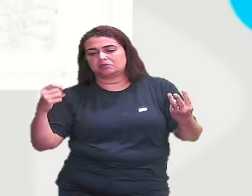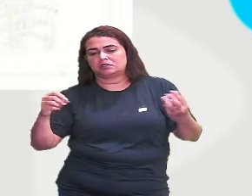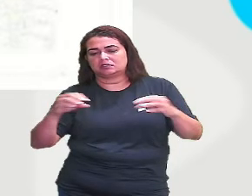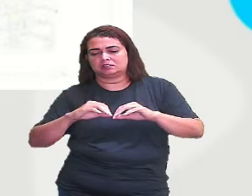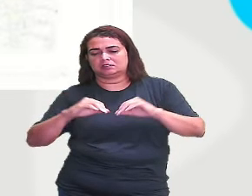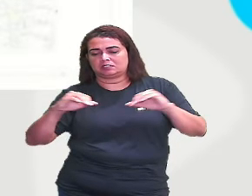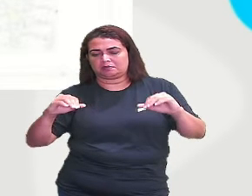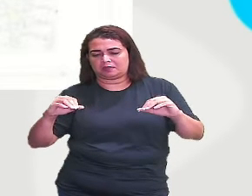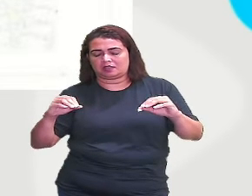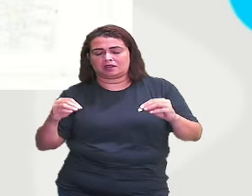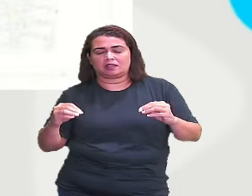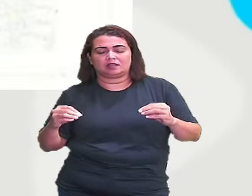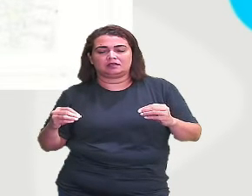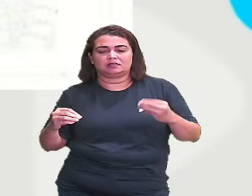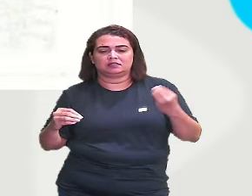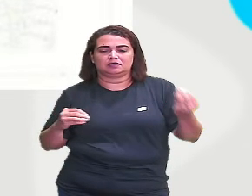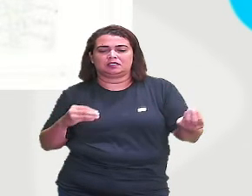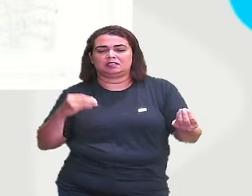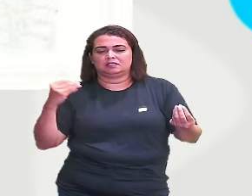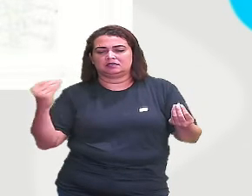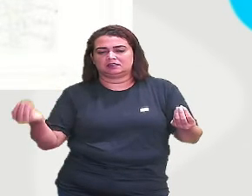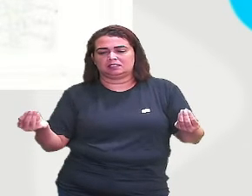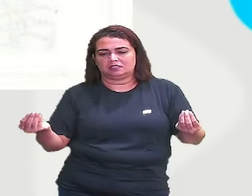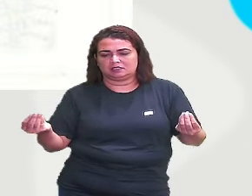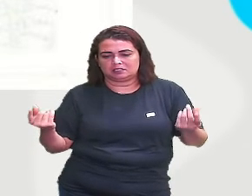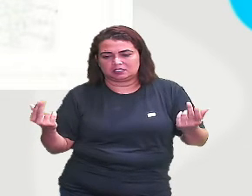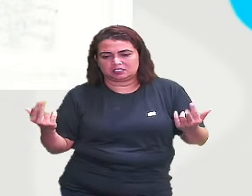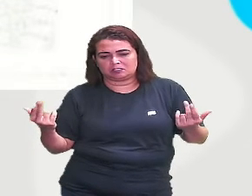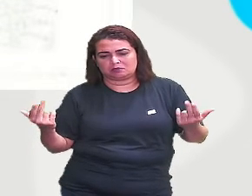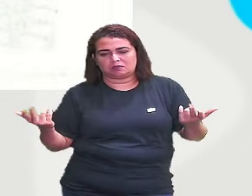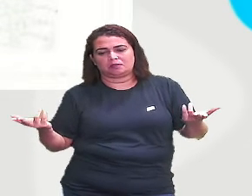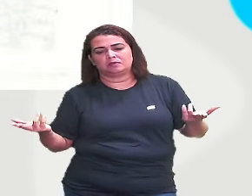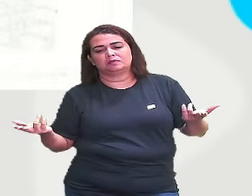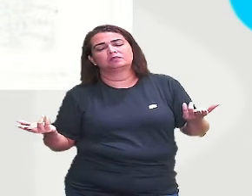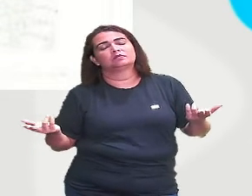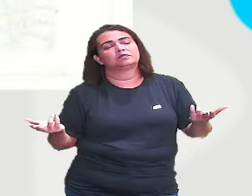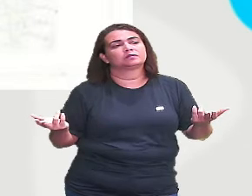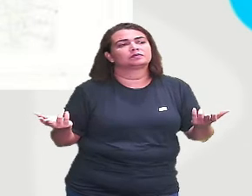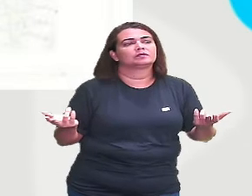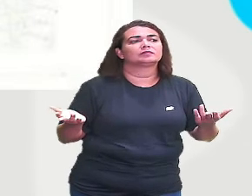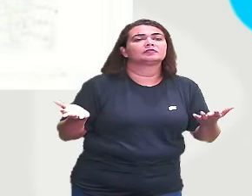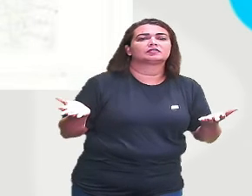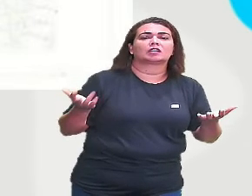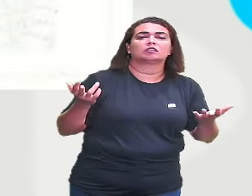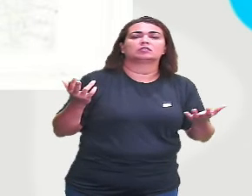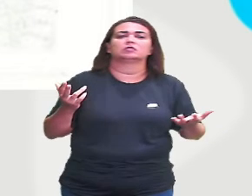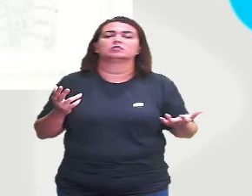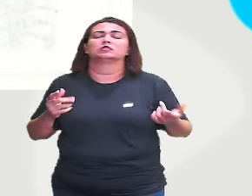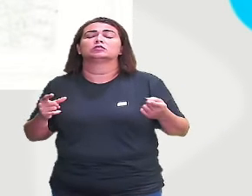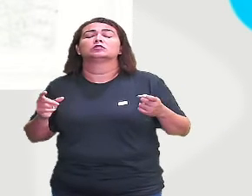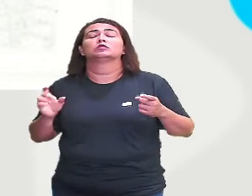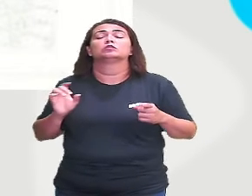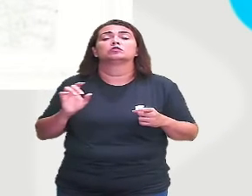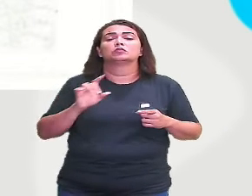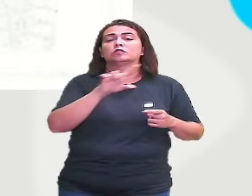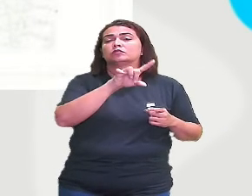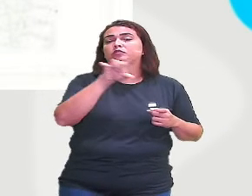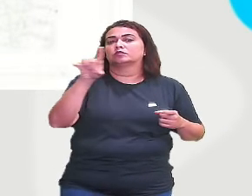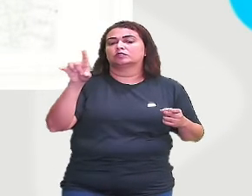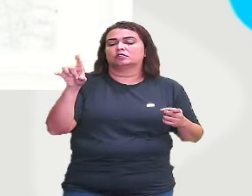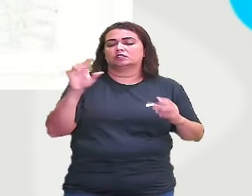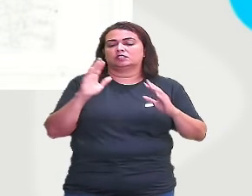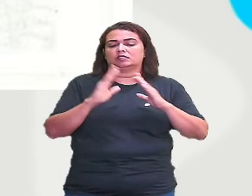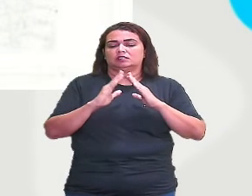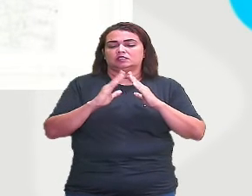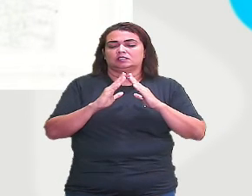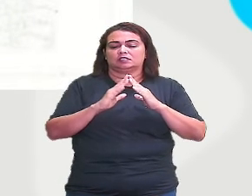dado a mesma quantidade de balinhas para as 2, né? Então, por isso, só para te dar uma ajuda para tu fazer essa tarefa em